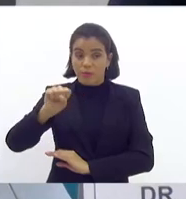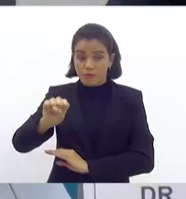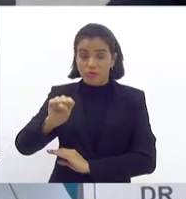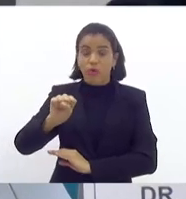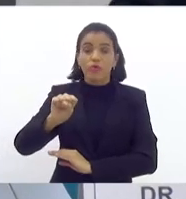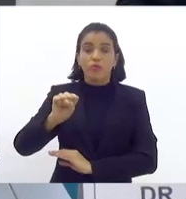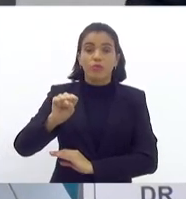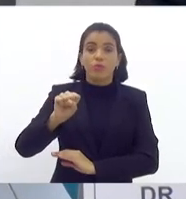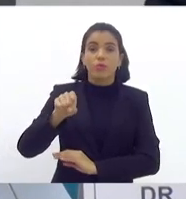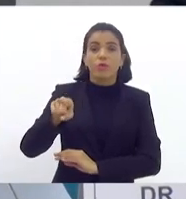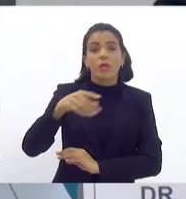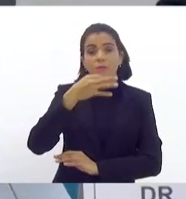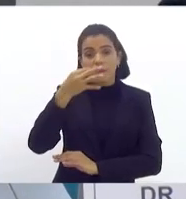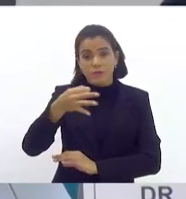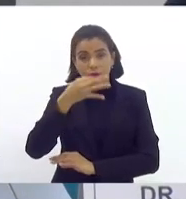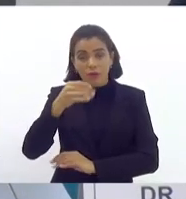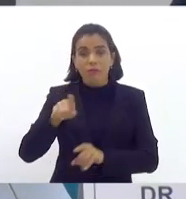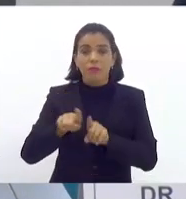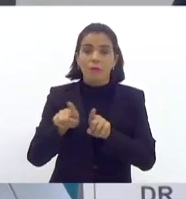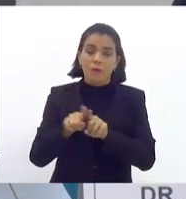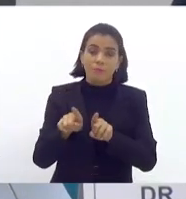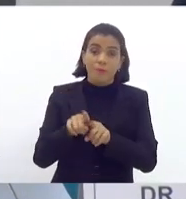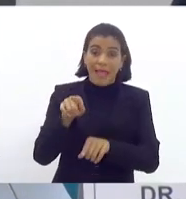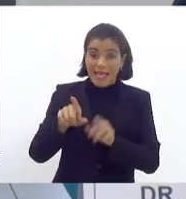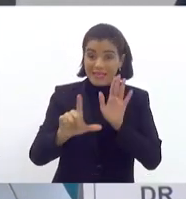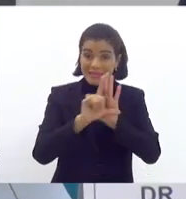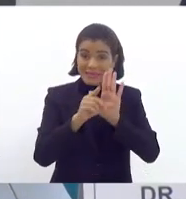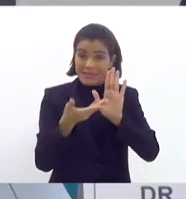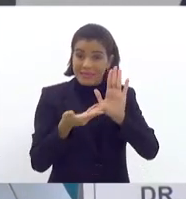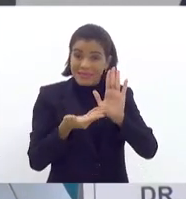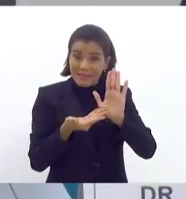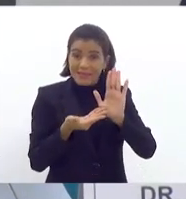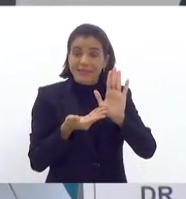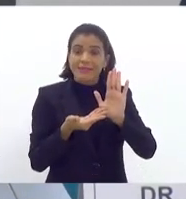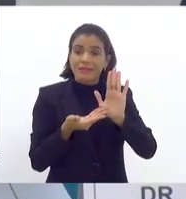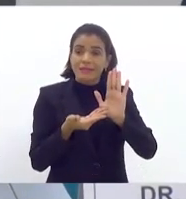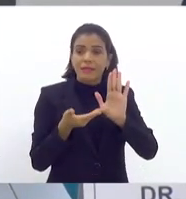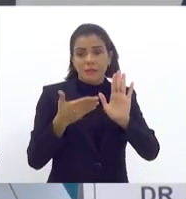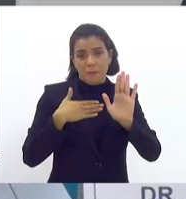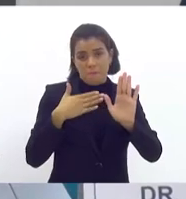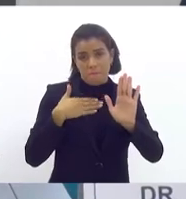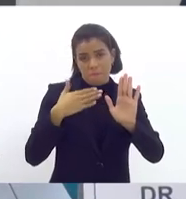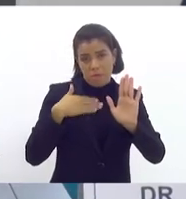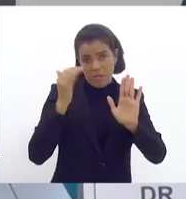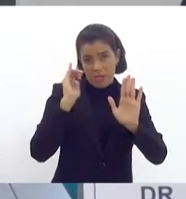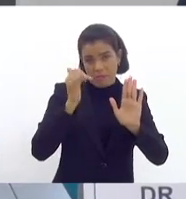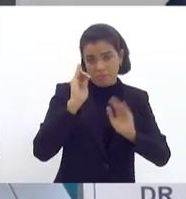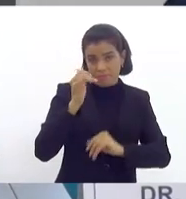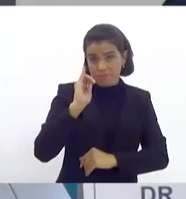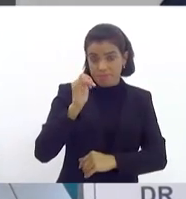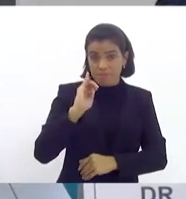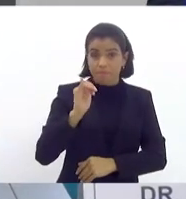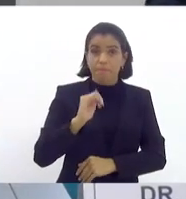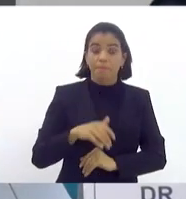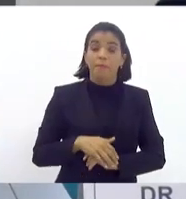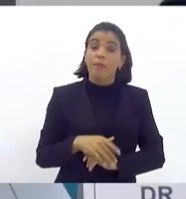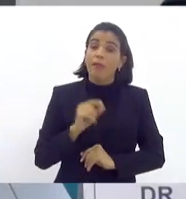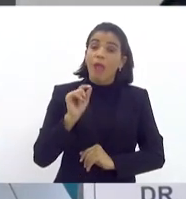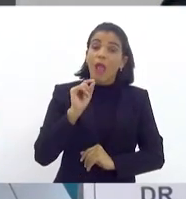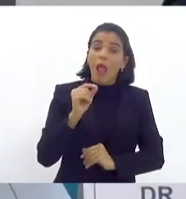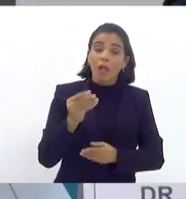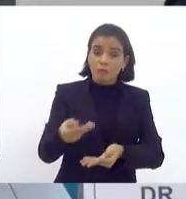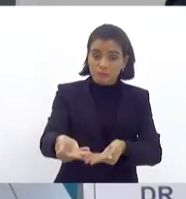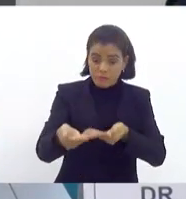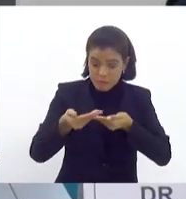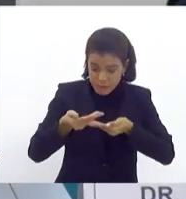na forma em que menciona e dá outras providências. Essa lei, está com minha relatoria, ela veio para minha relatoria